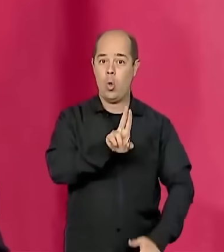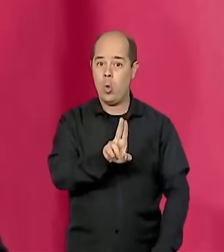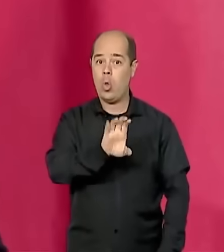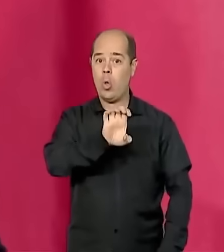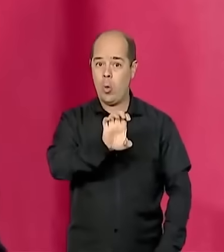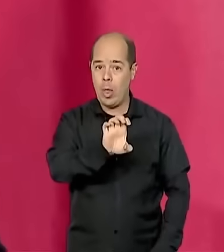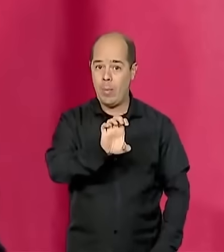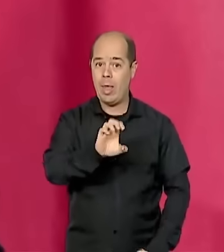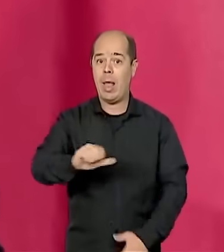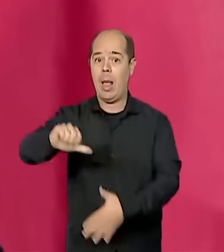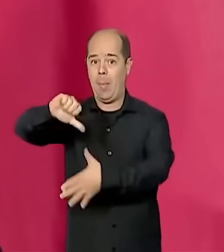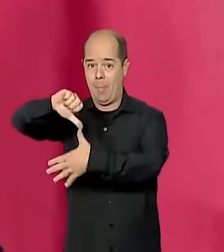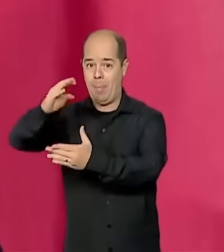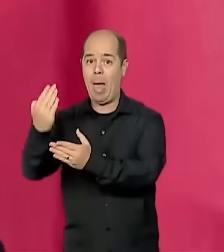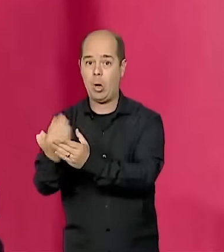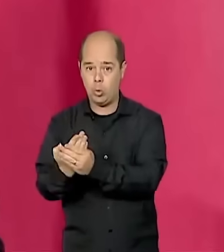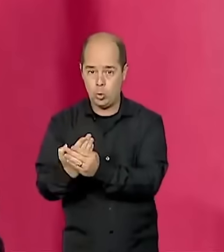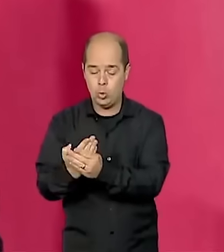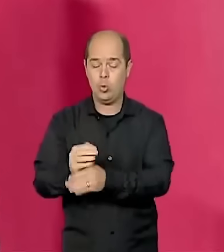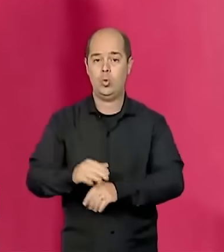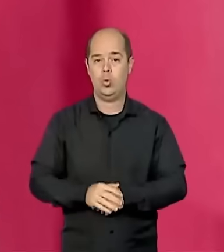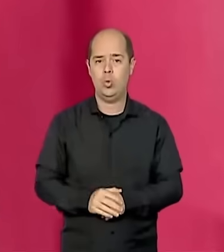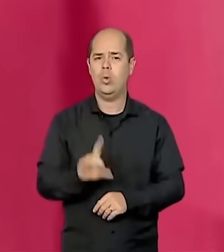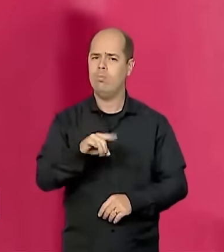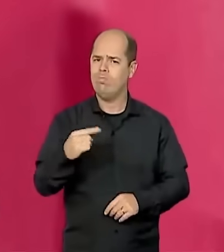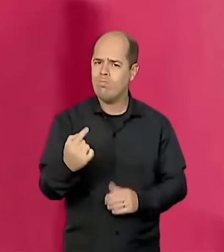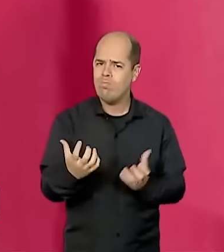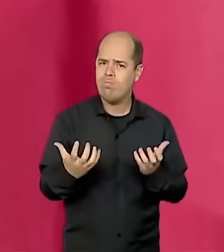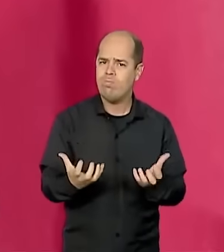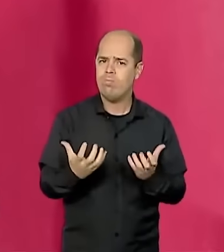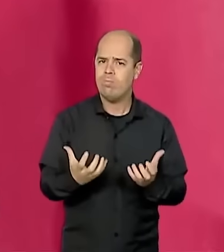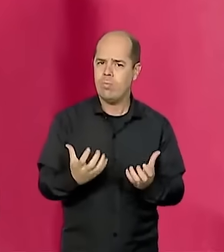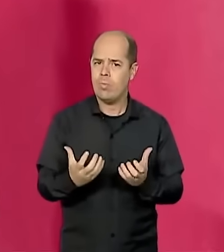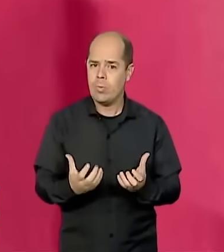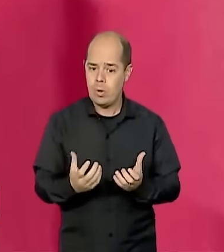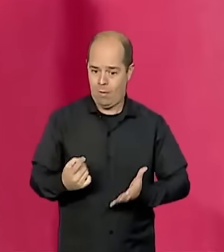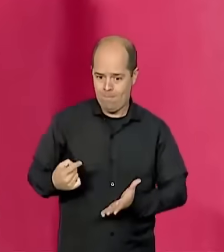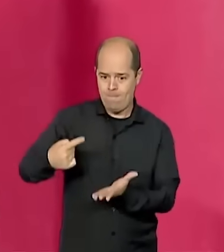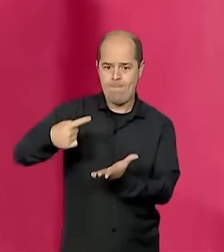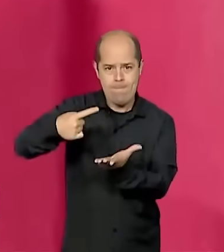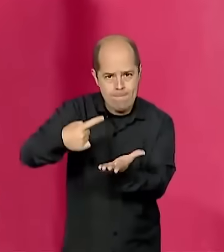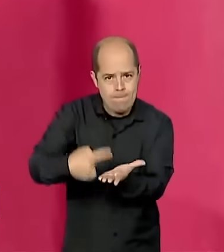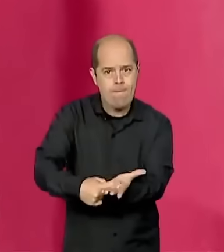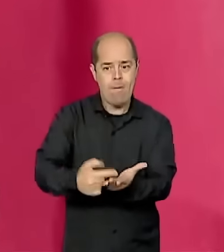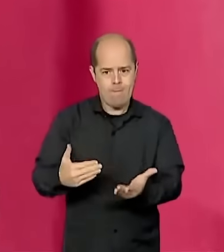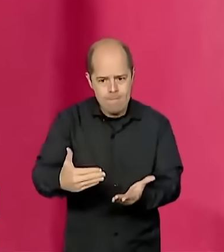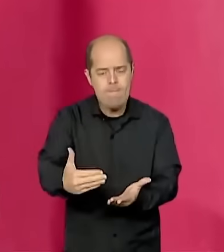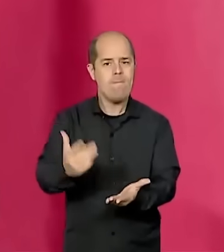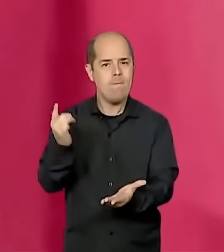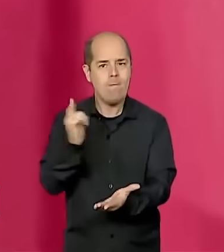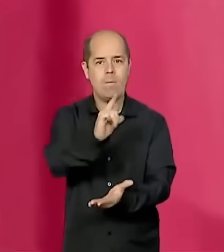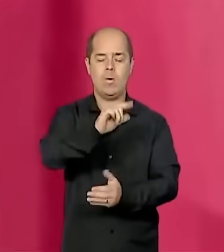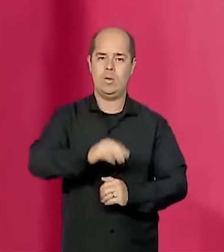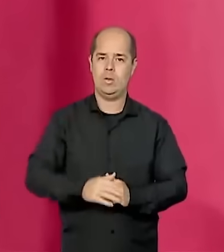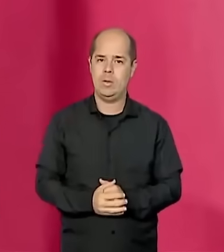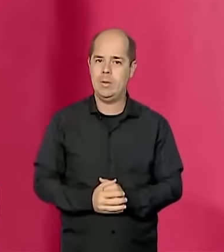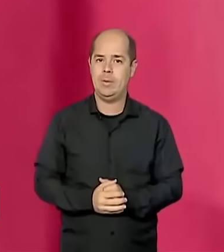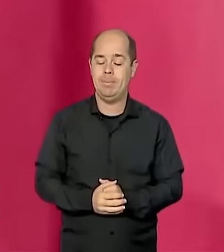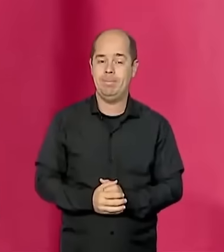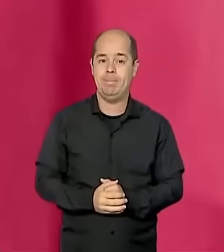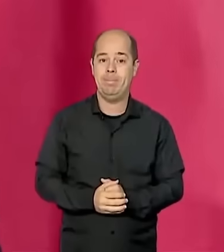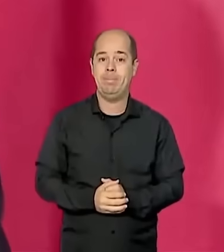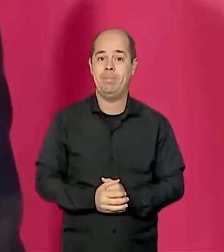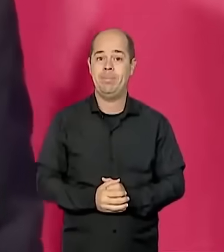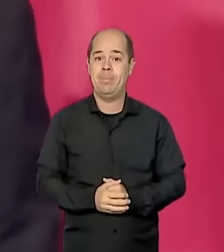esforços adicionais para que esse acordo possa ser concluído. A Comissão tem